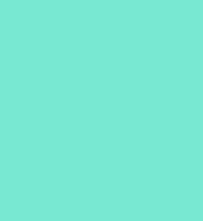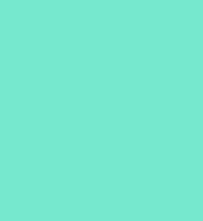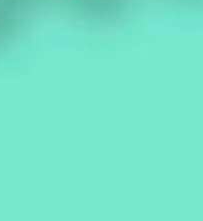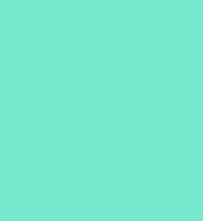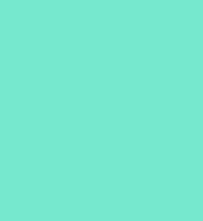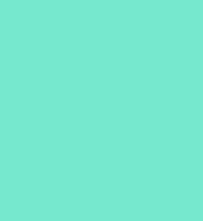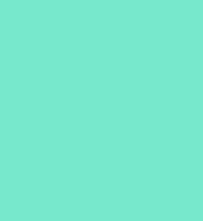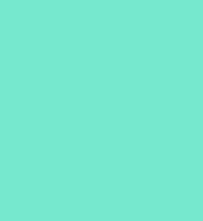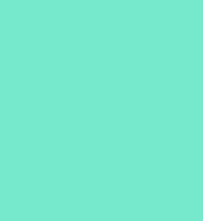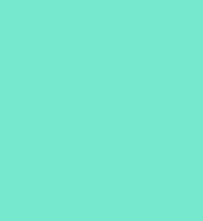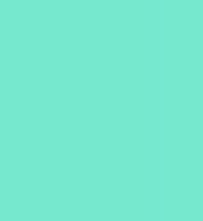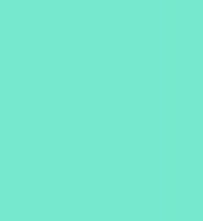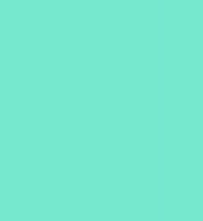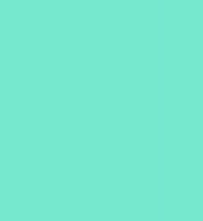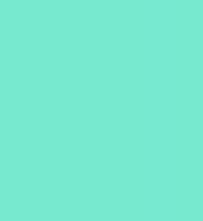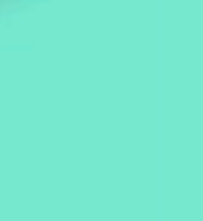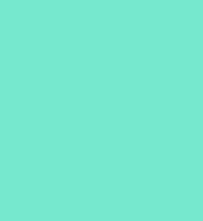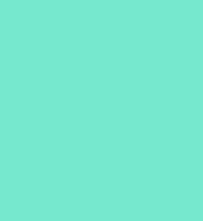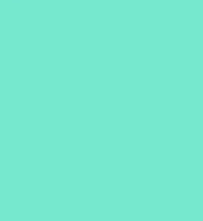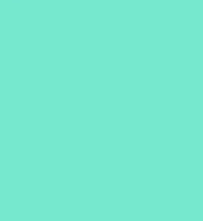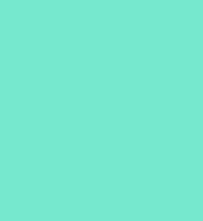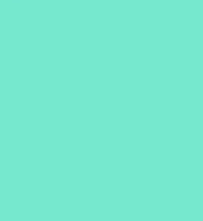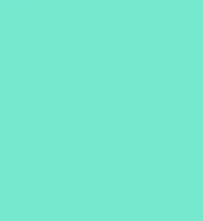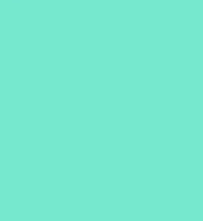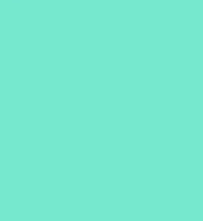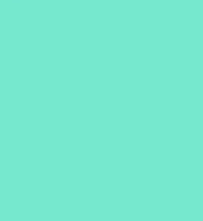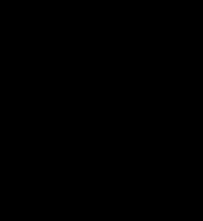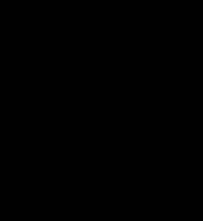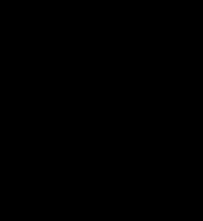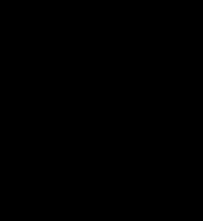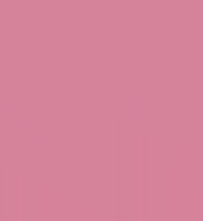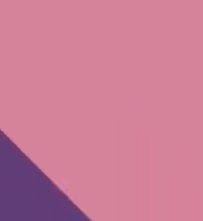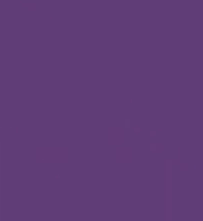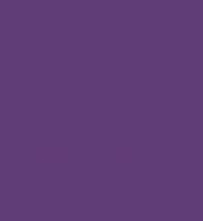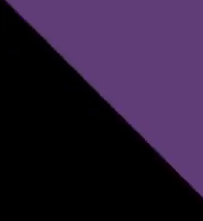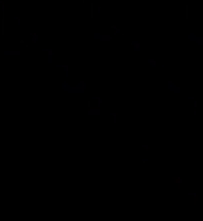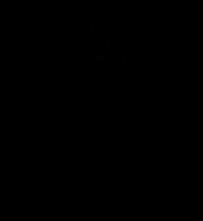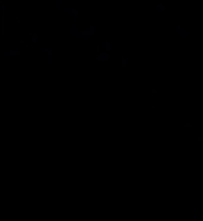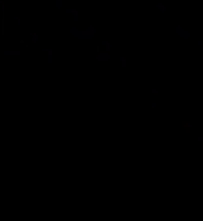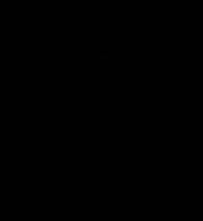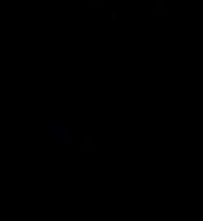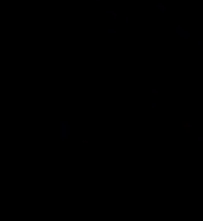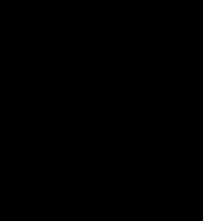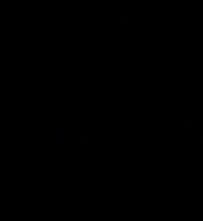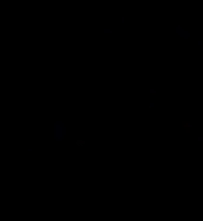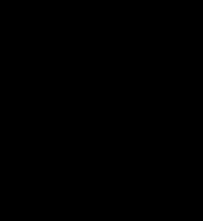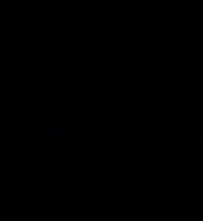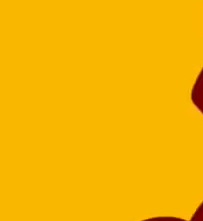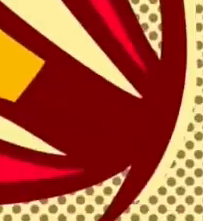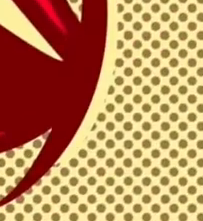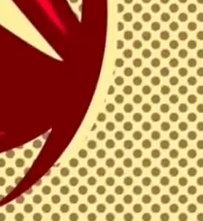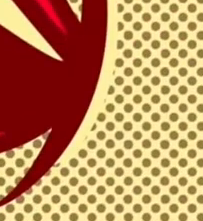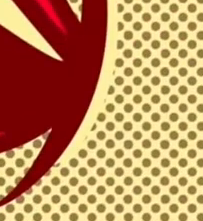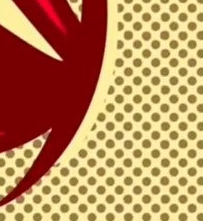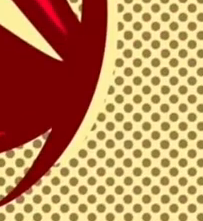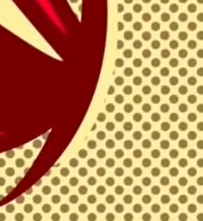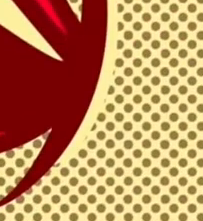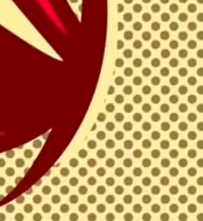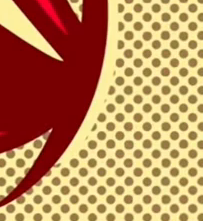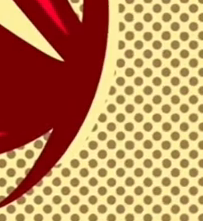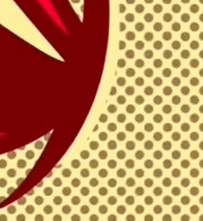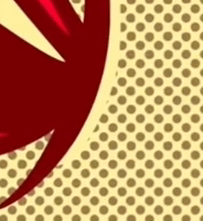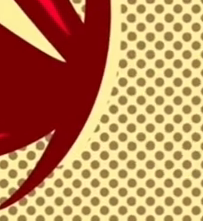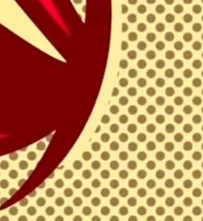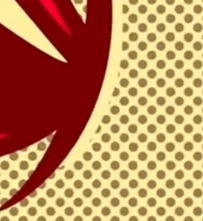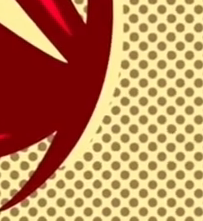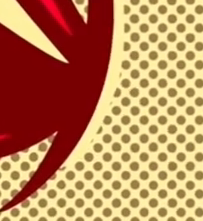Seja em casa, no campo, na rua ou na praça, chega de mordaça,